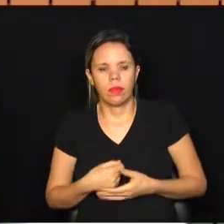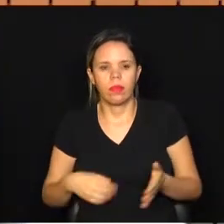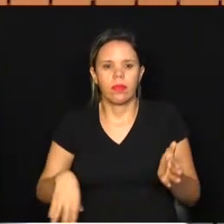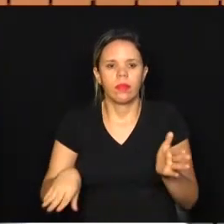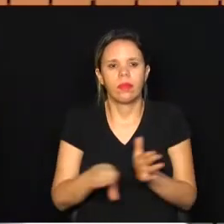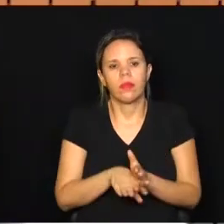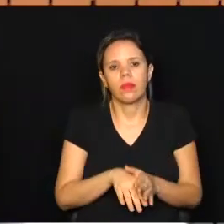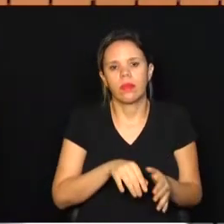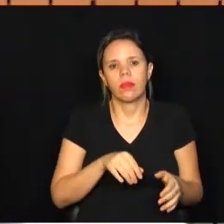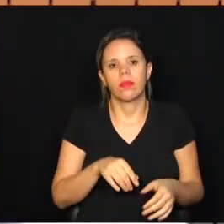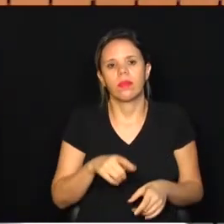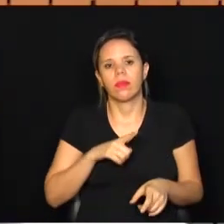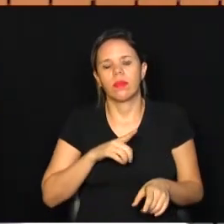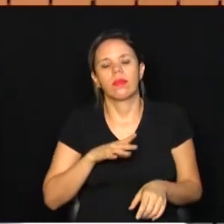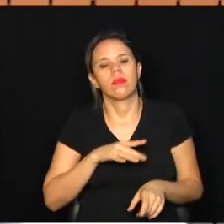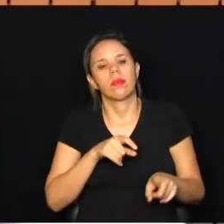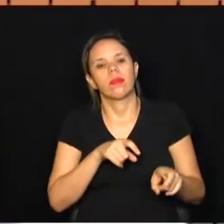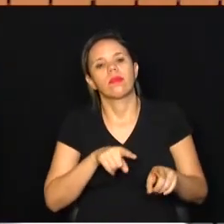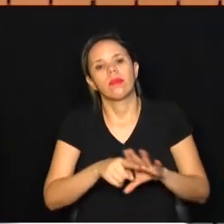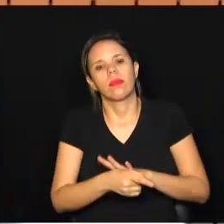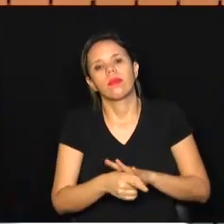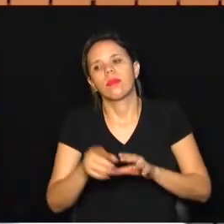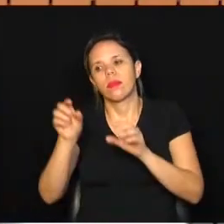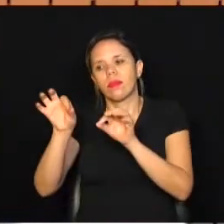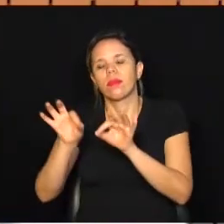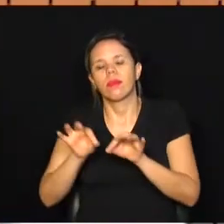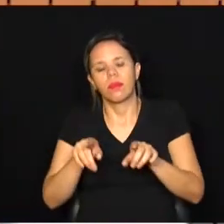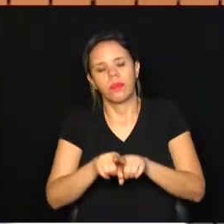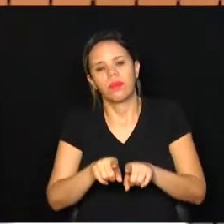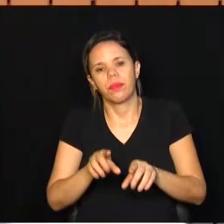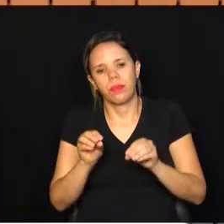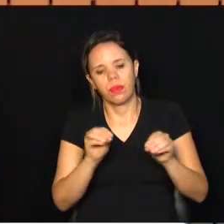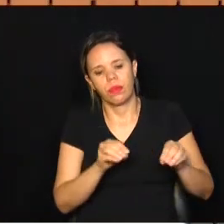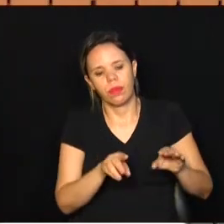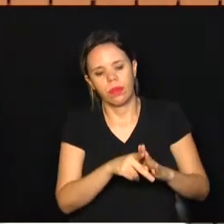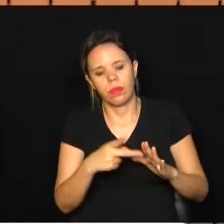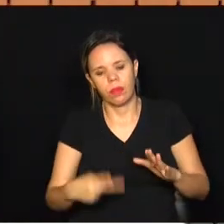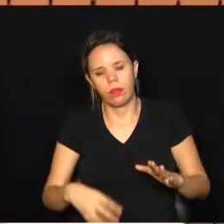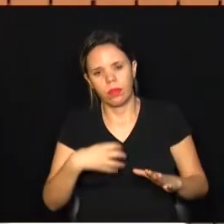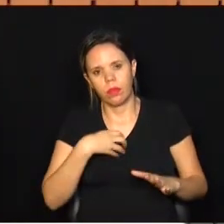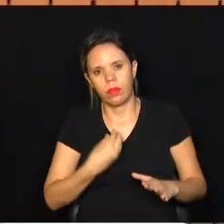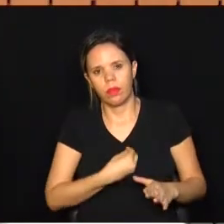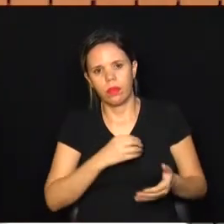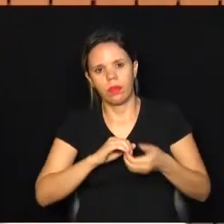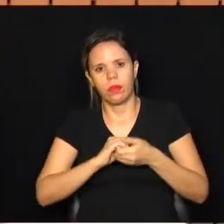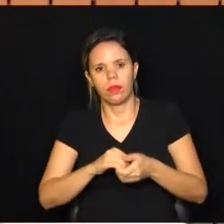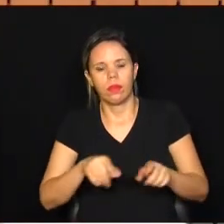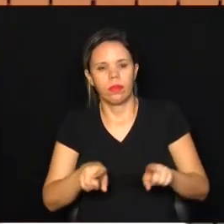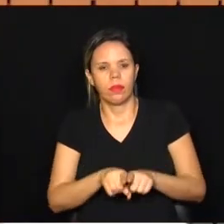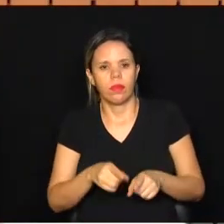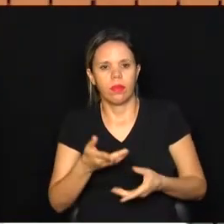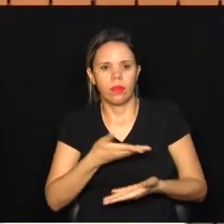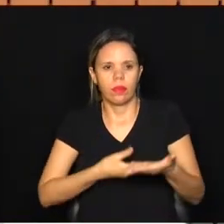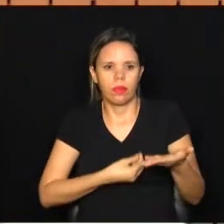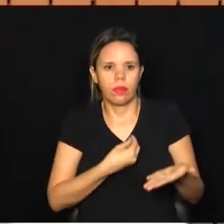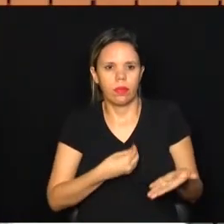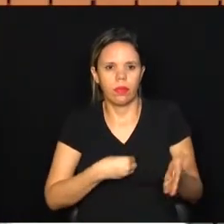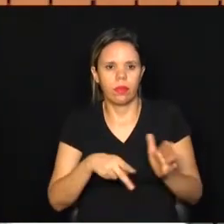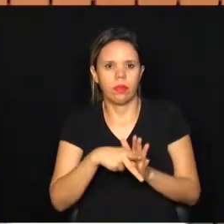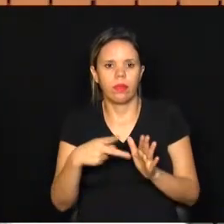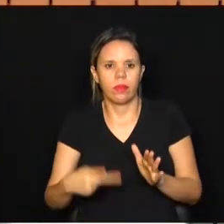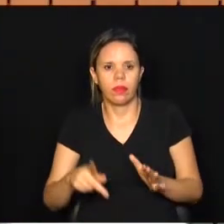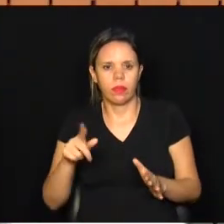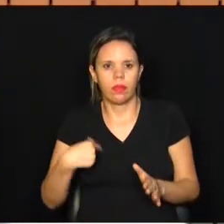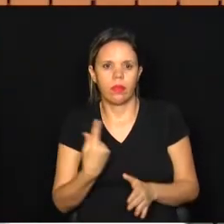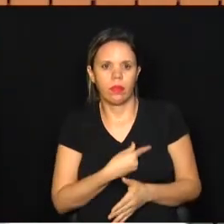do interior, então tem um jeito próprio, às vezes, de cumprimentar e de viver ali, e é isso o